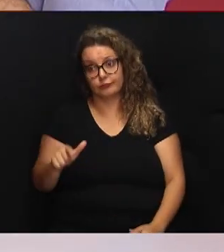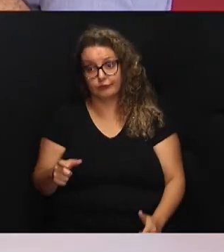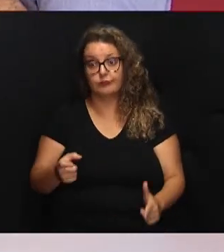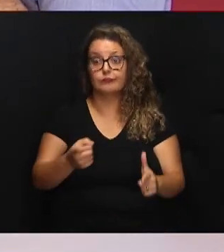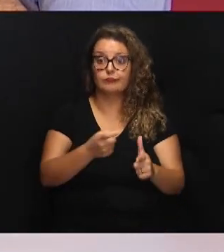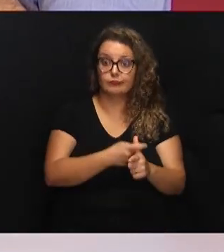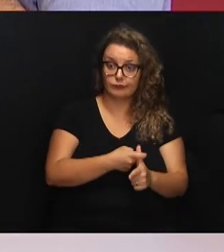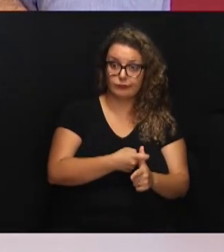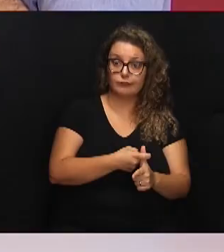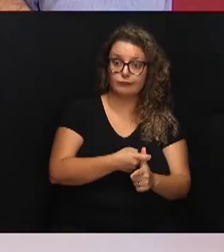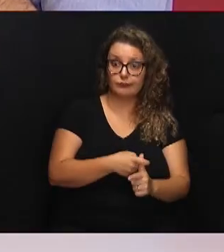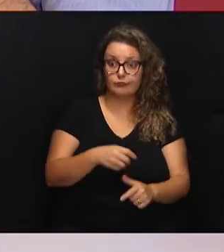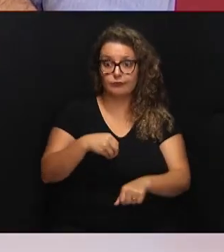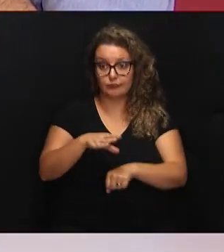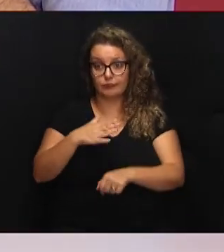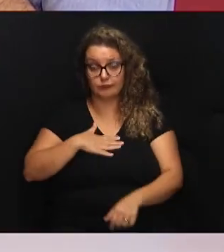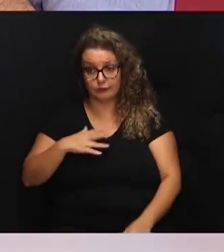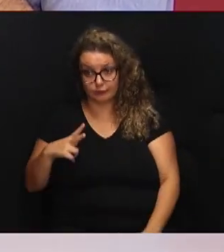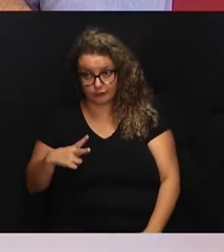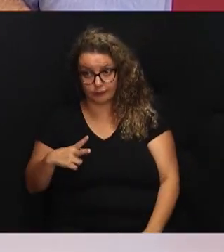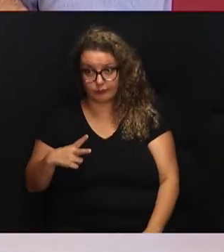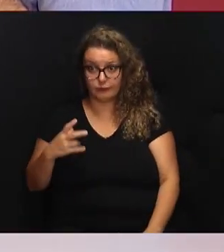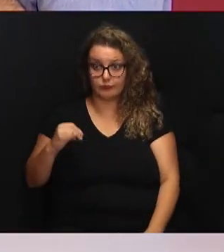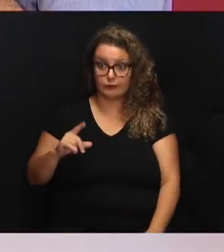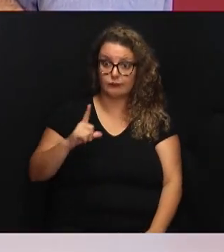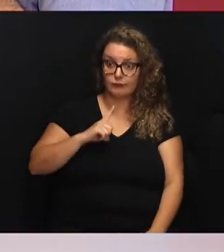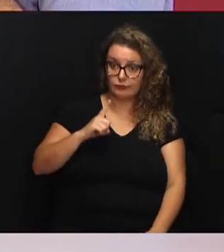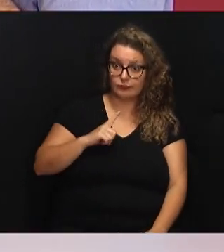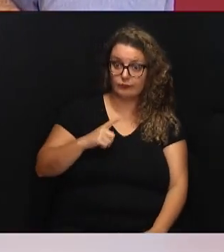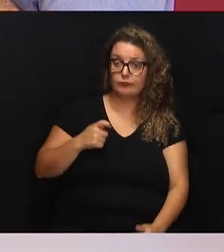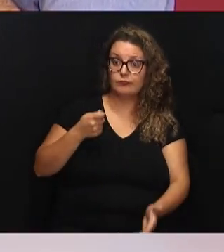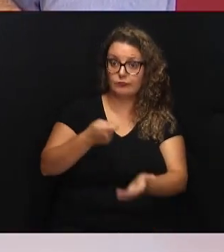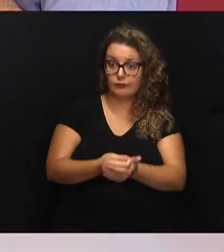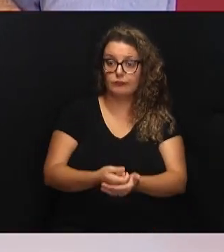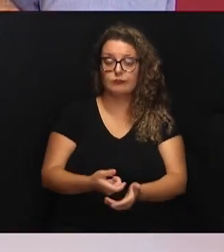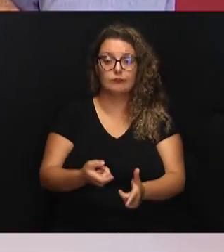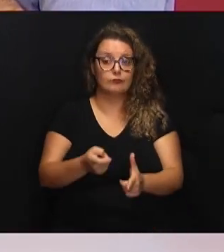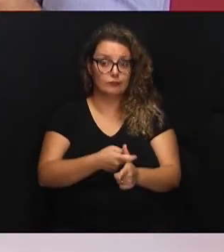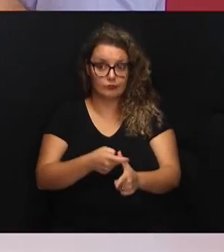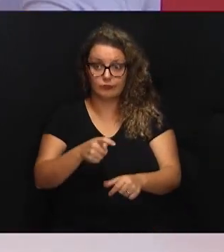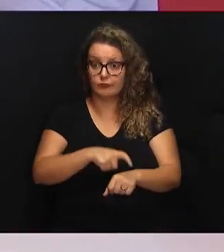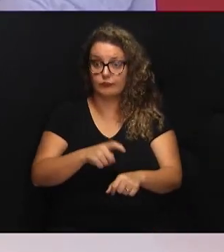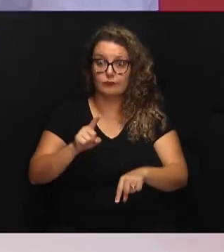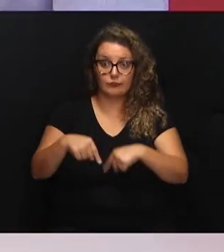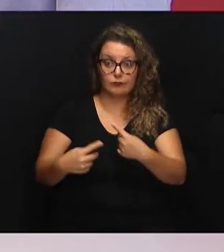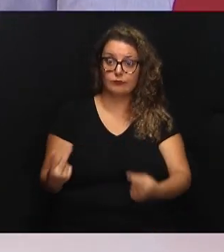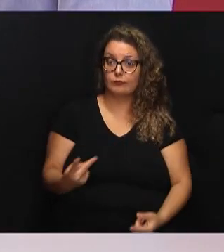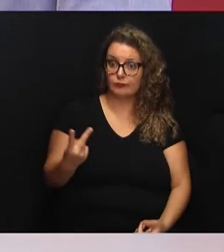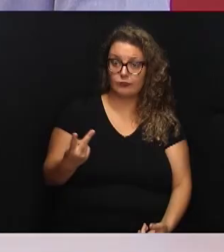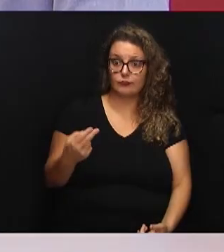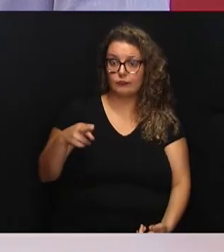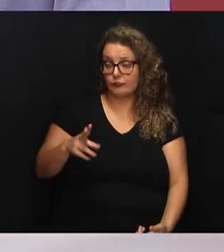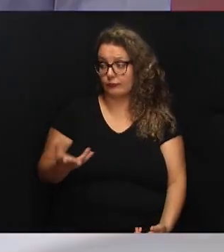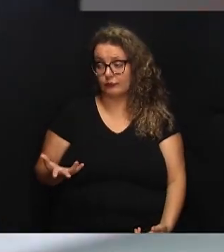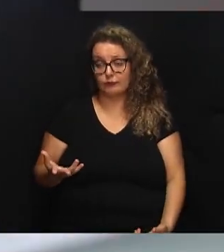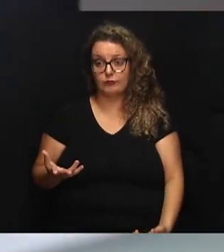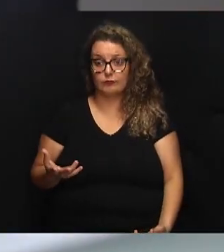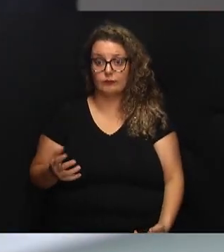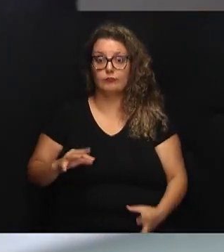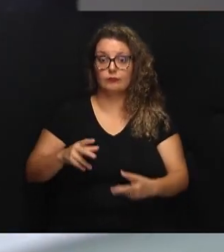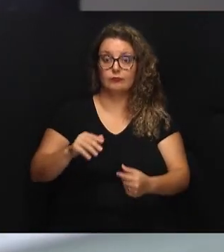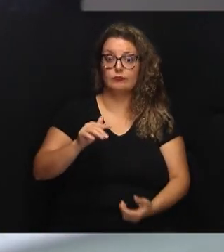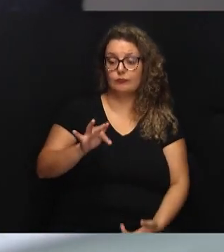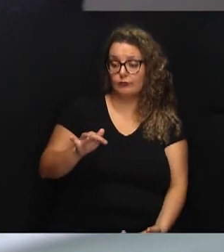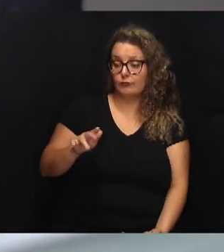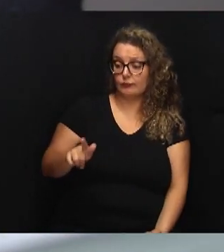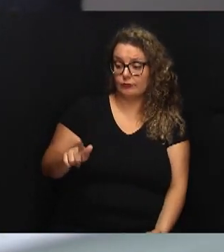dívida. Aí uma dica pessoal, se você tiver como quitar essa dívida nesse momento, tiver algum outro valor, ou mesmo com o restante do seu fundo de